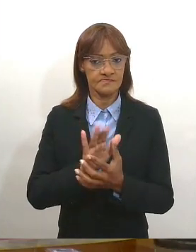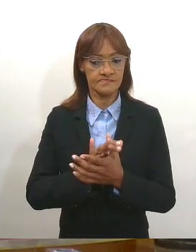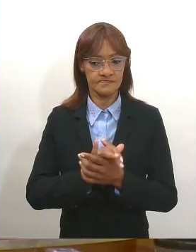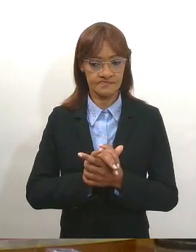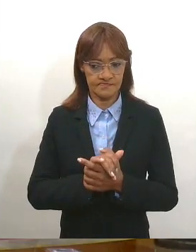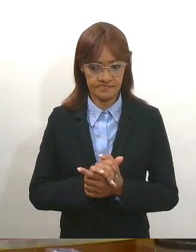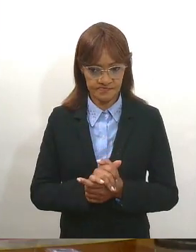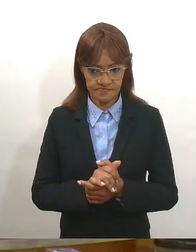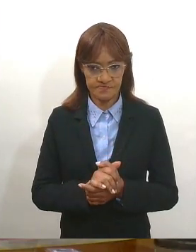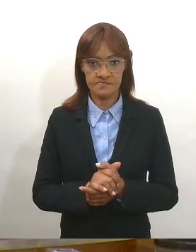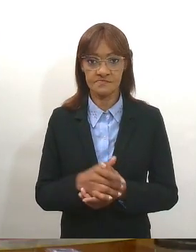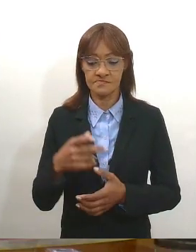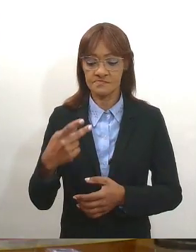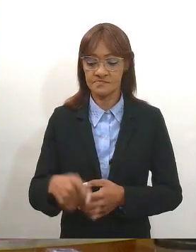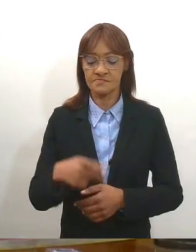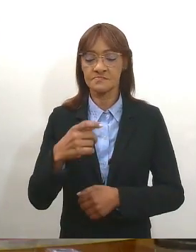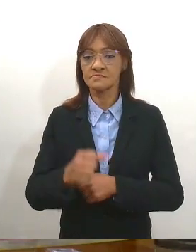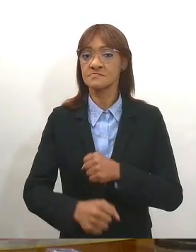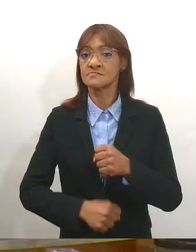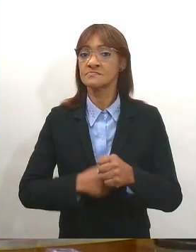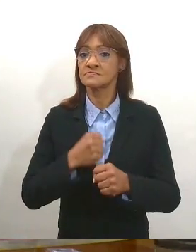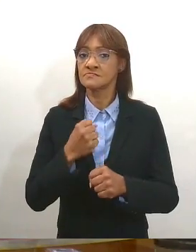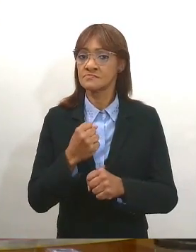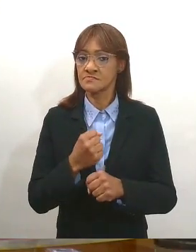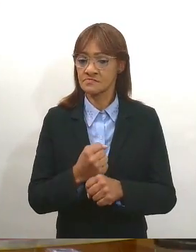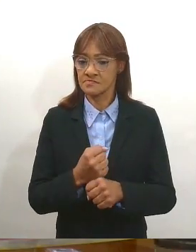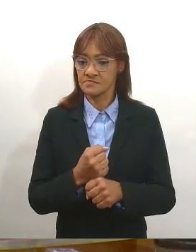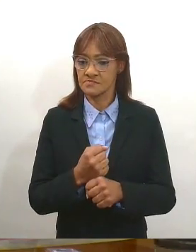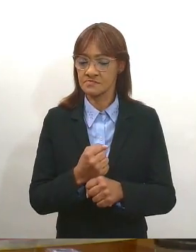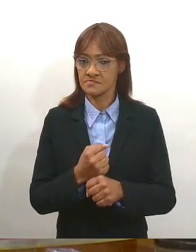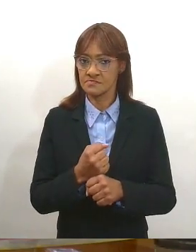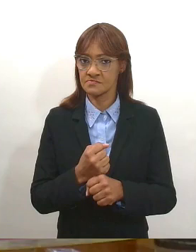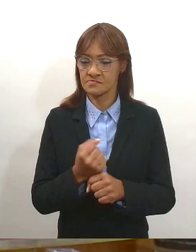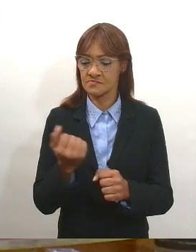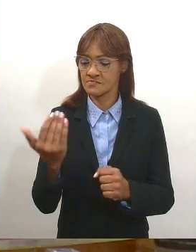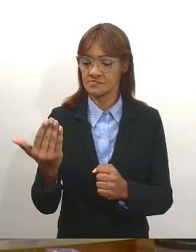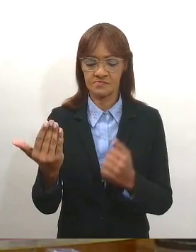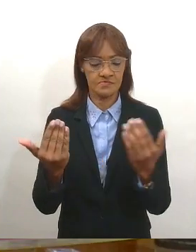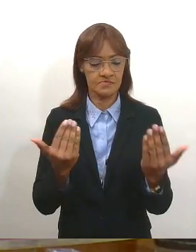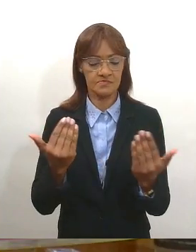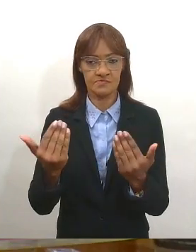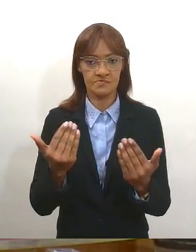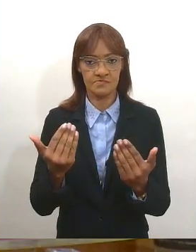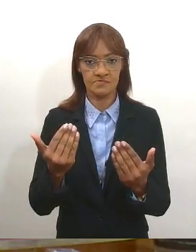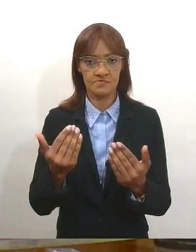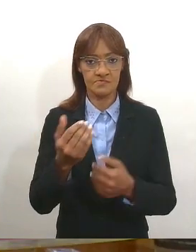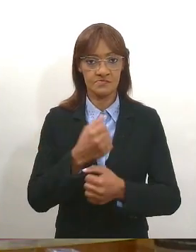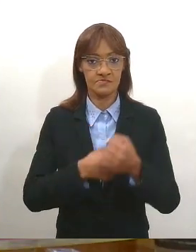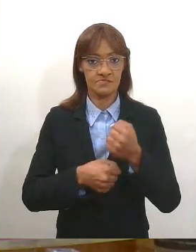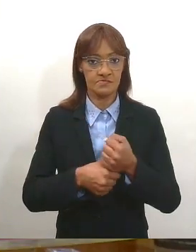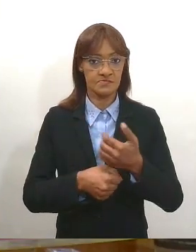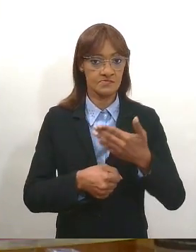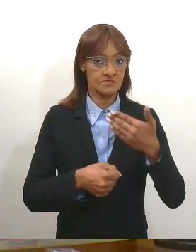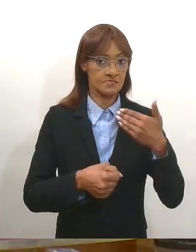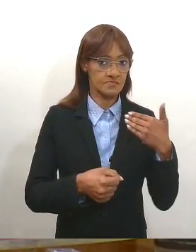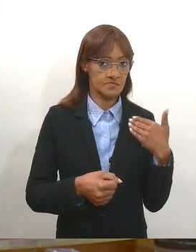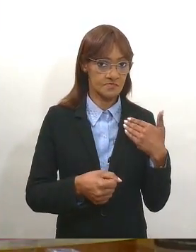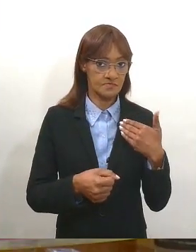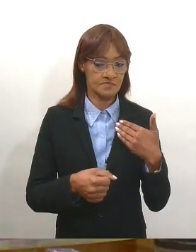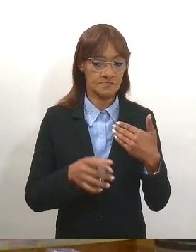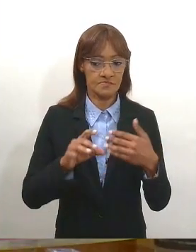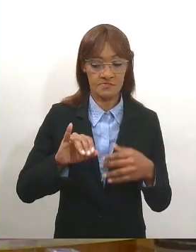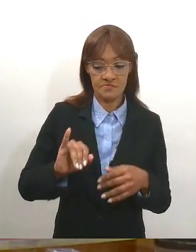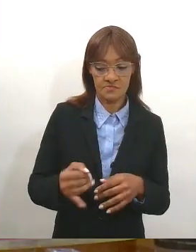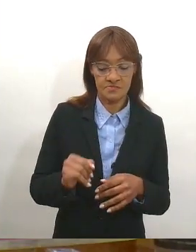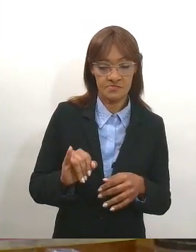com a receita realizada no ano passado. Isso dados de janeiro a outubro. E veja